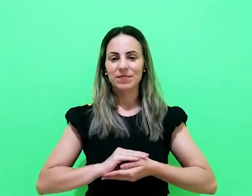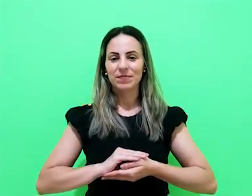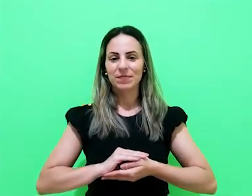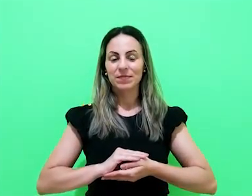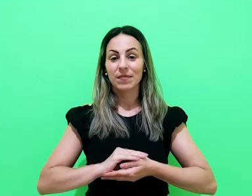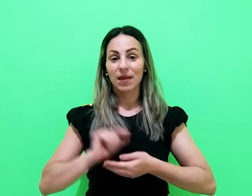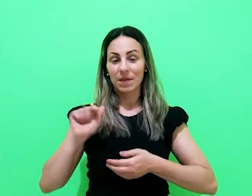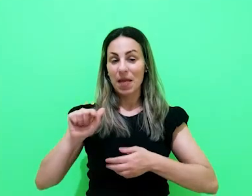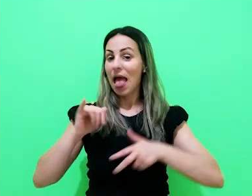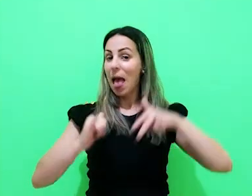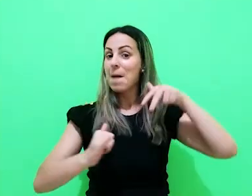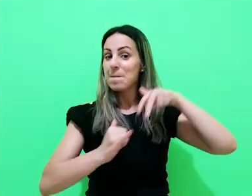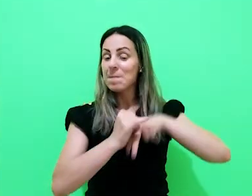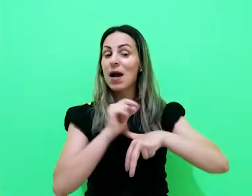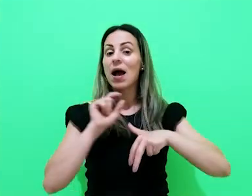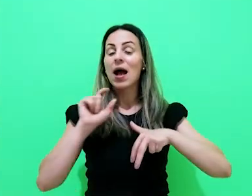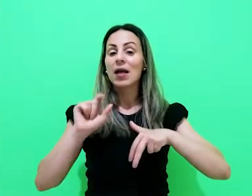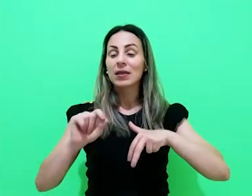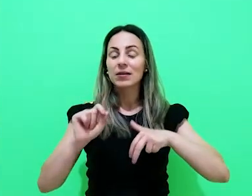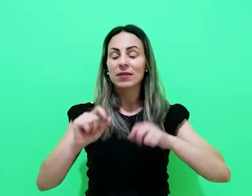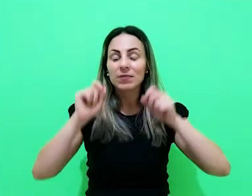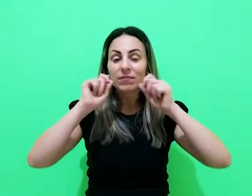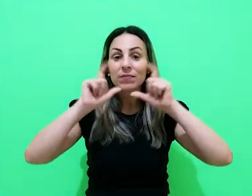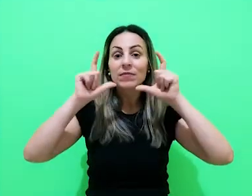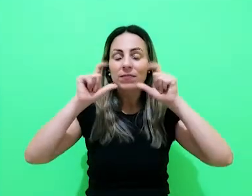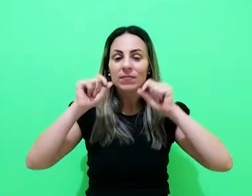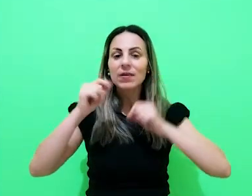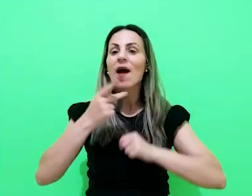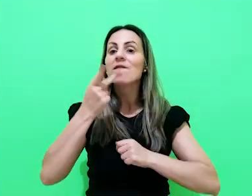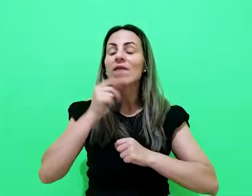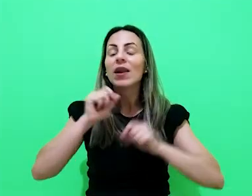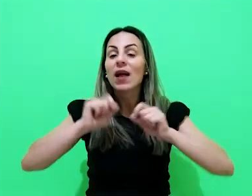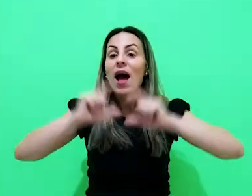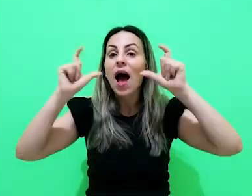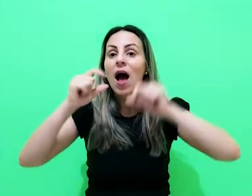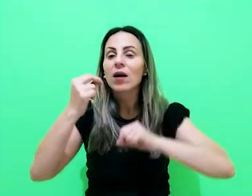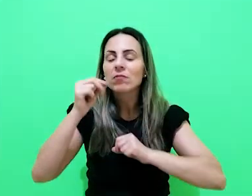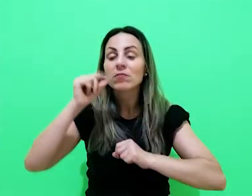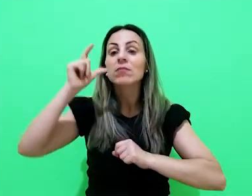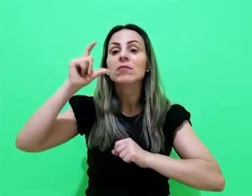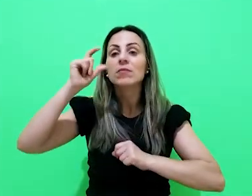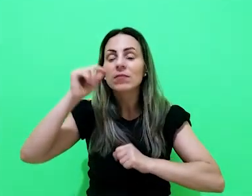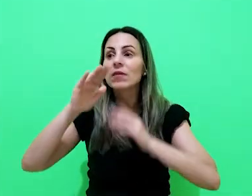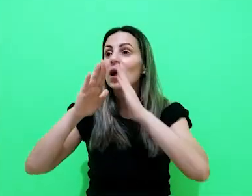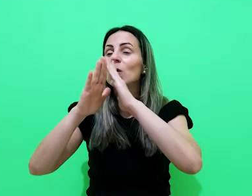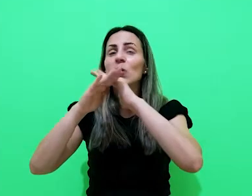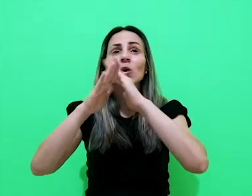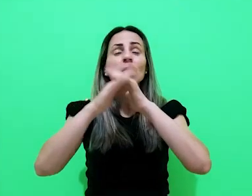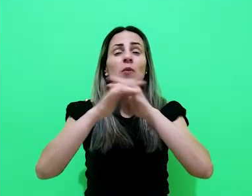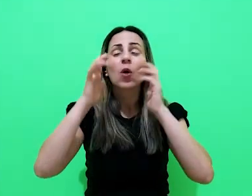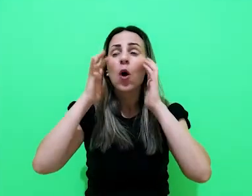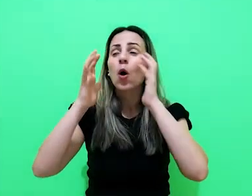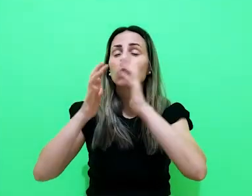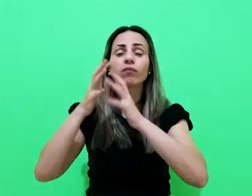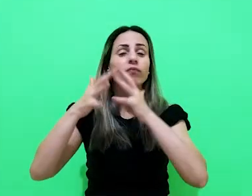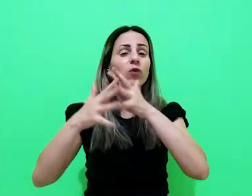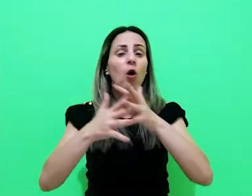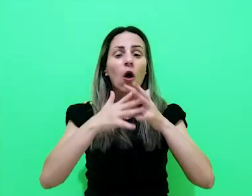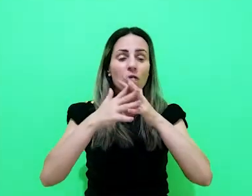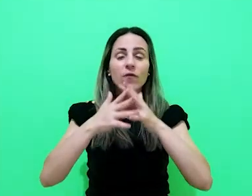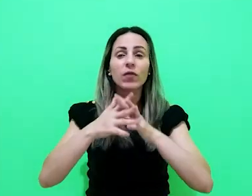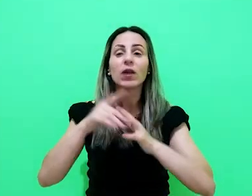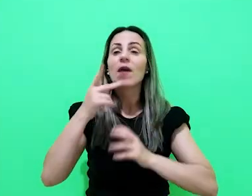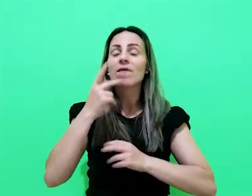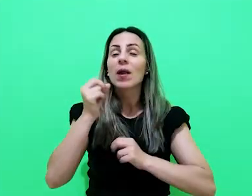esse paciente, então, ele abre os olhos ao estímulo verbal, ele está desorientado e confuso e obedece comandos